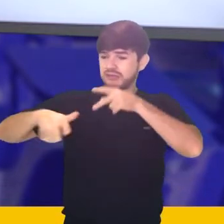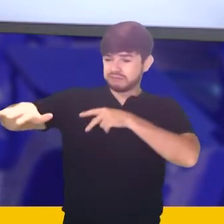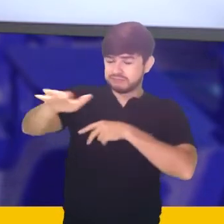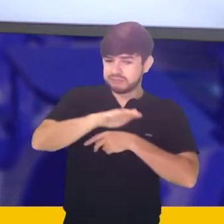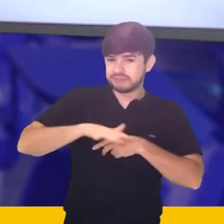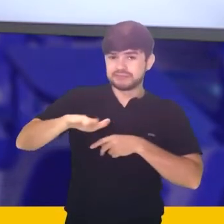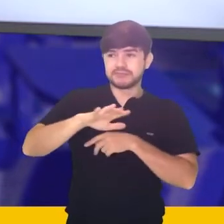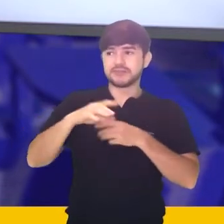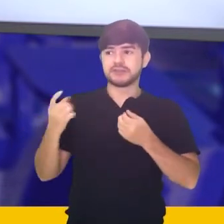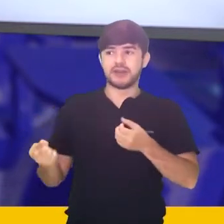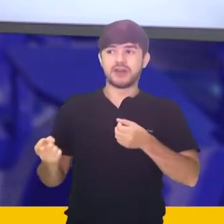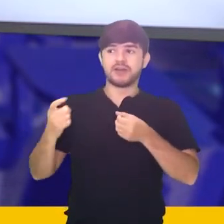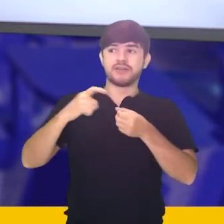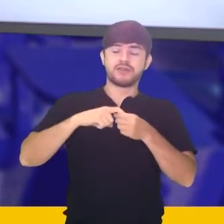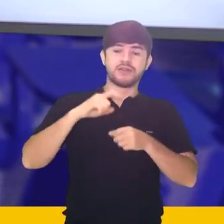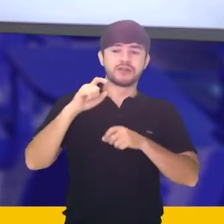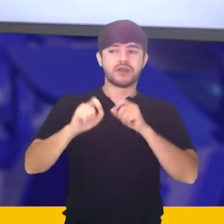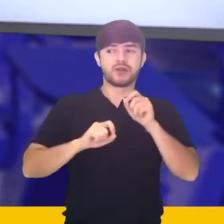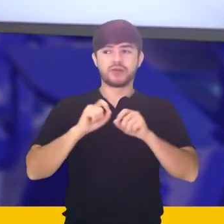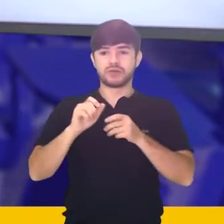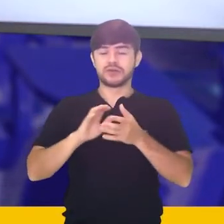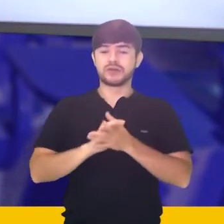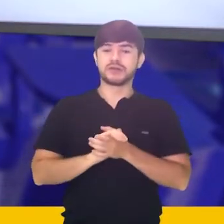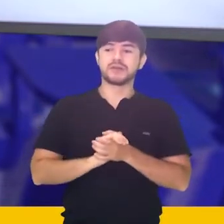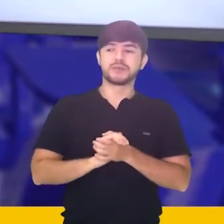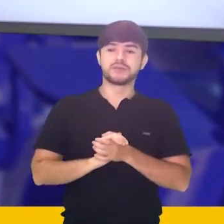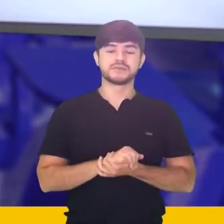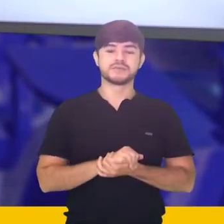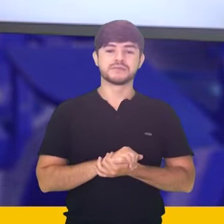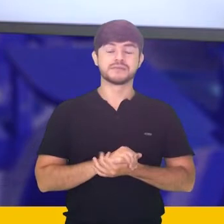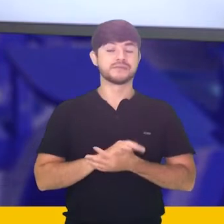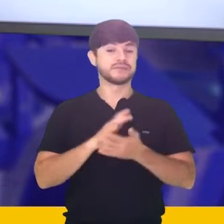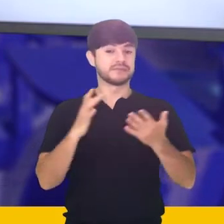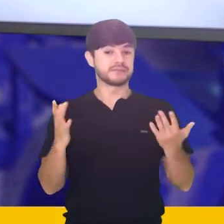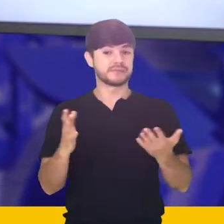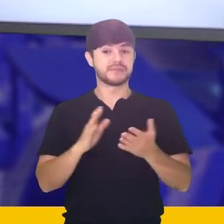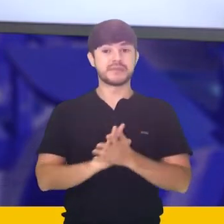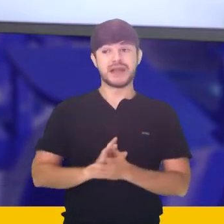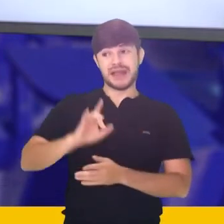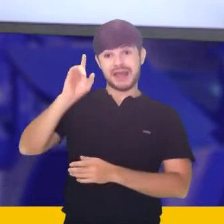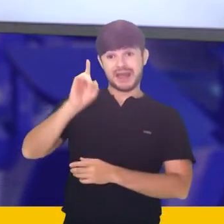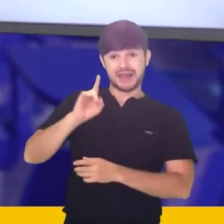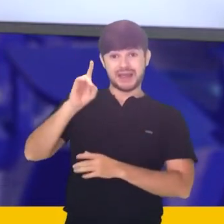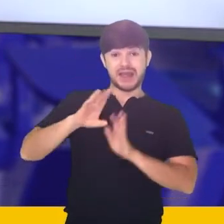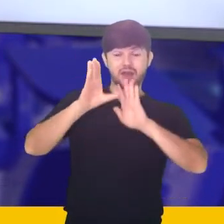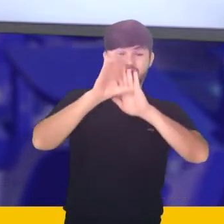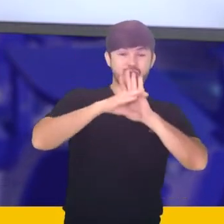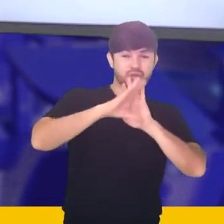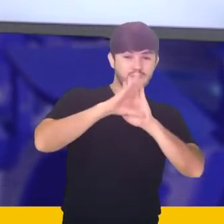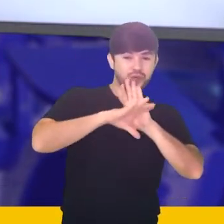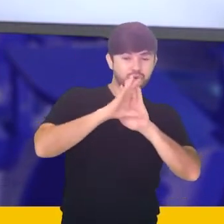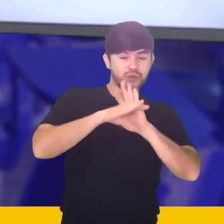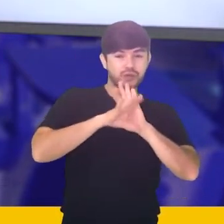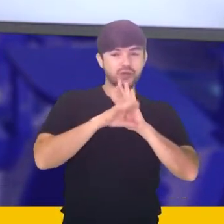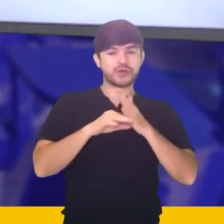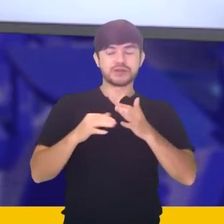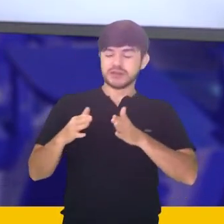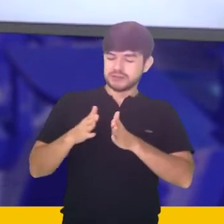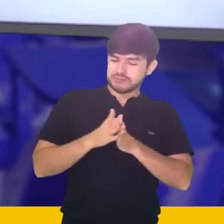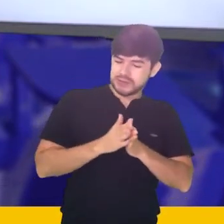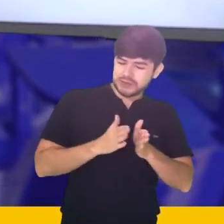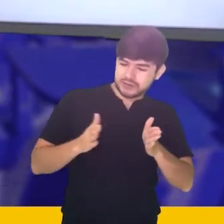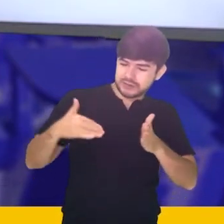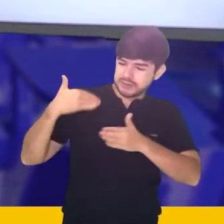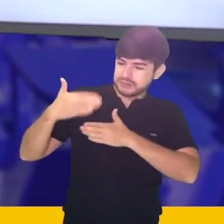voltar, a gente vai observando aqui, a gente vai voltar, e aí dentro desse conceito, né, da transição